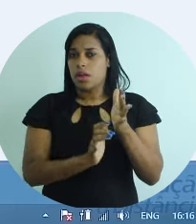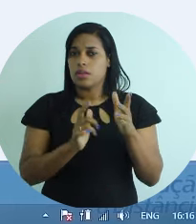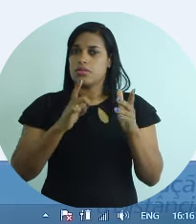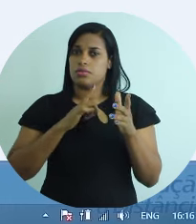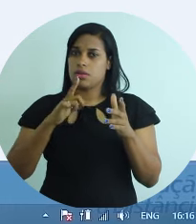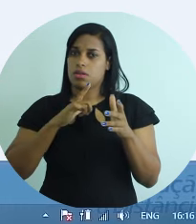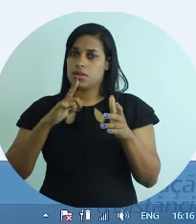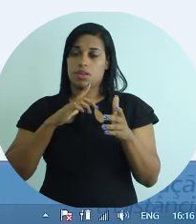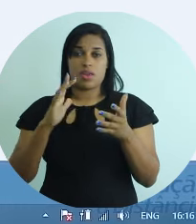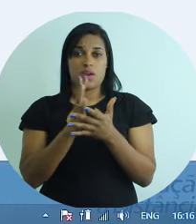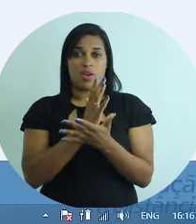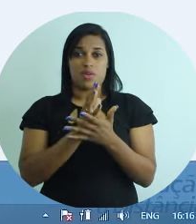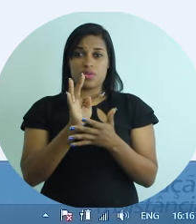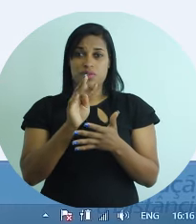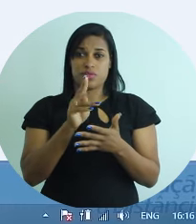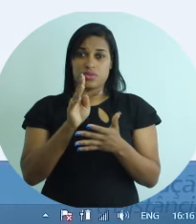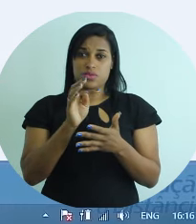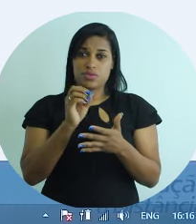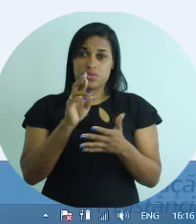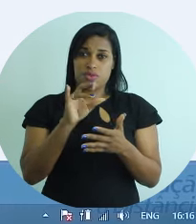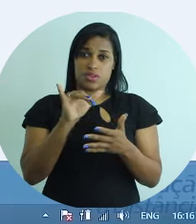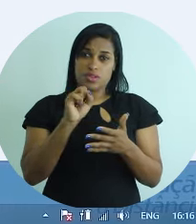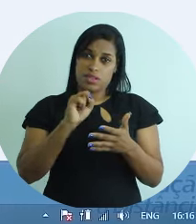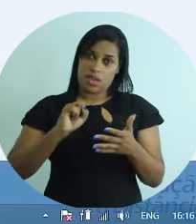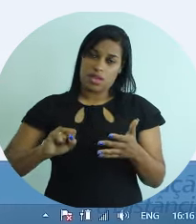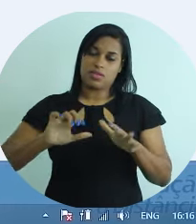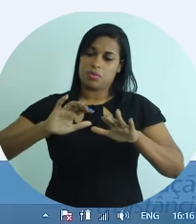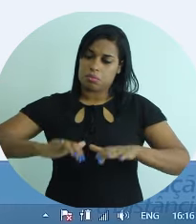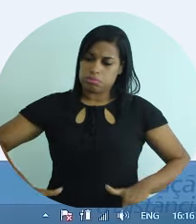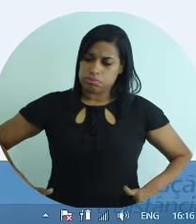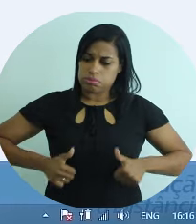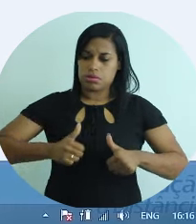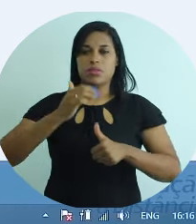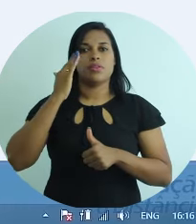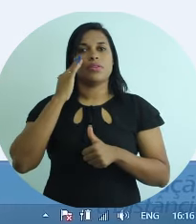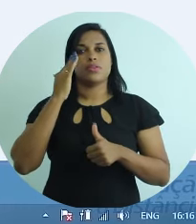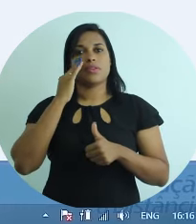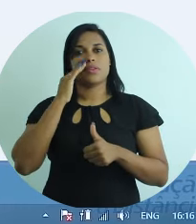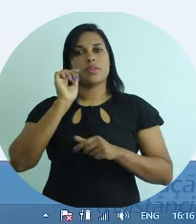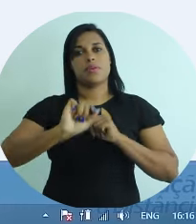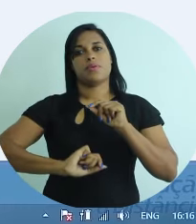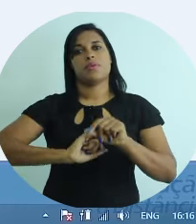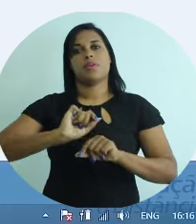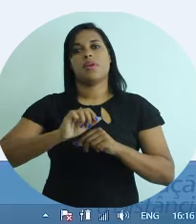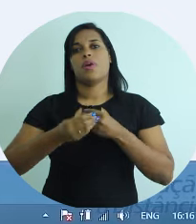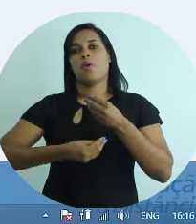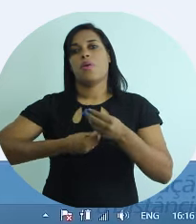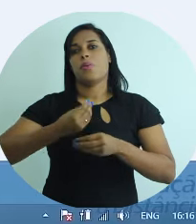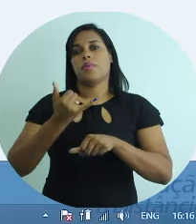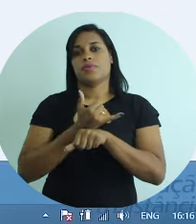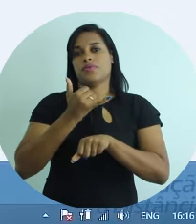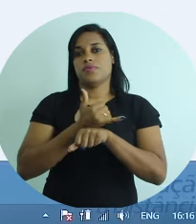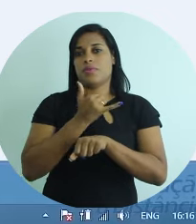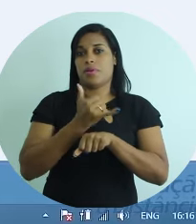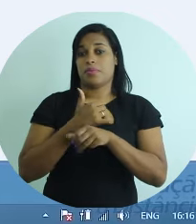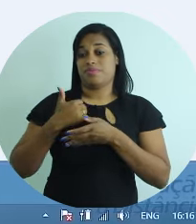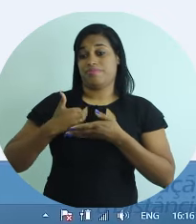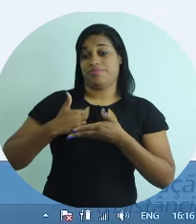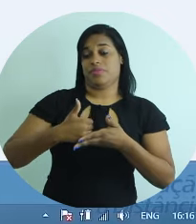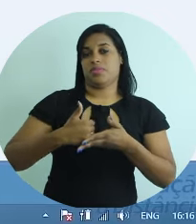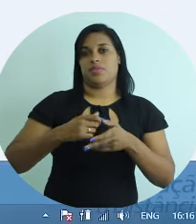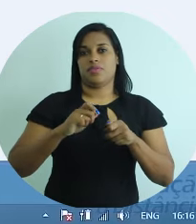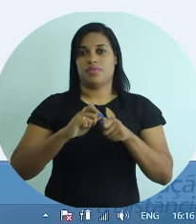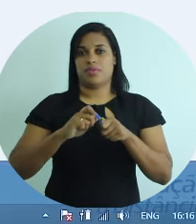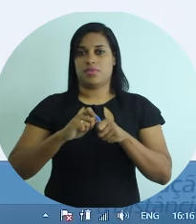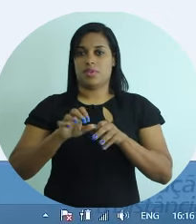alguns tutoriais que vão ajudar você a entender um pouquinho melhor sobre como é que essas ferramentas do GIMP ajudam a